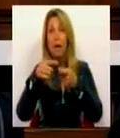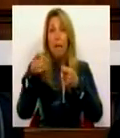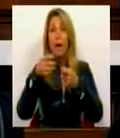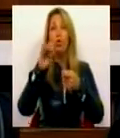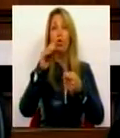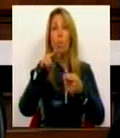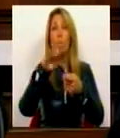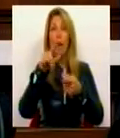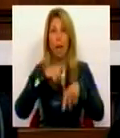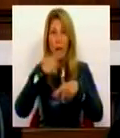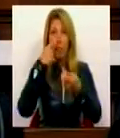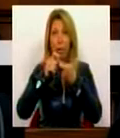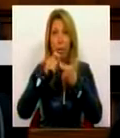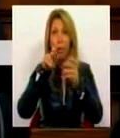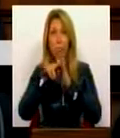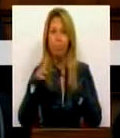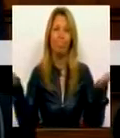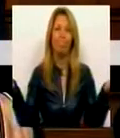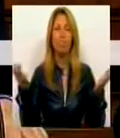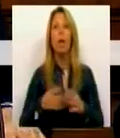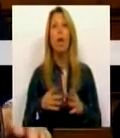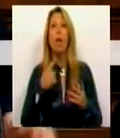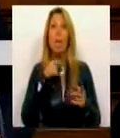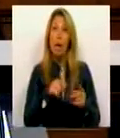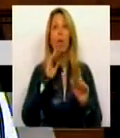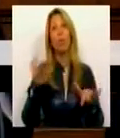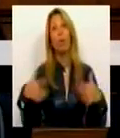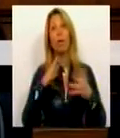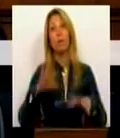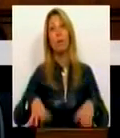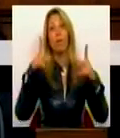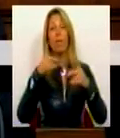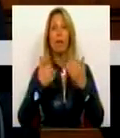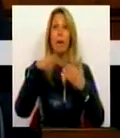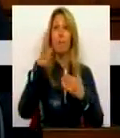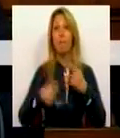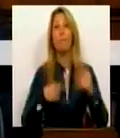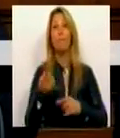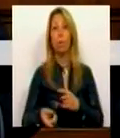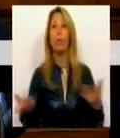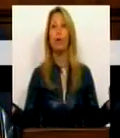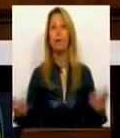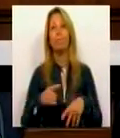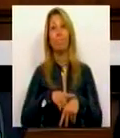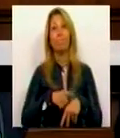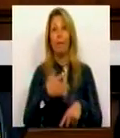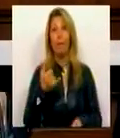esta vocação mais desenvolvida. Ao contrário do que esperava, Sr. Presidente, não só ocupei os 20 minutos, como passei ligeiramente.